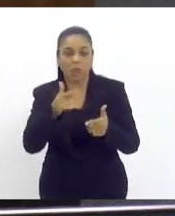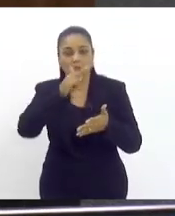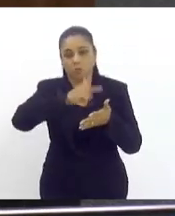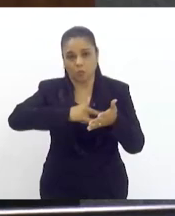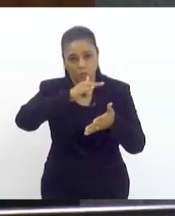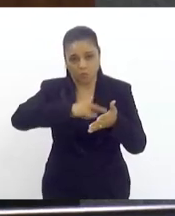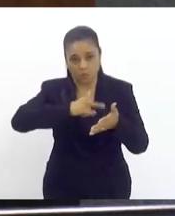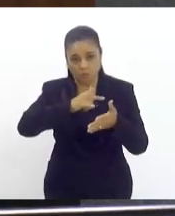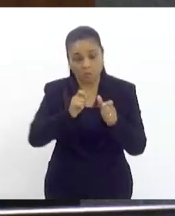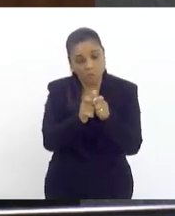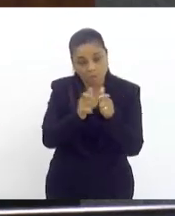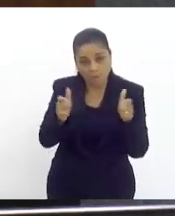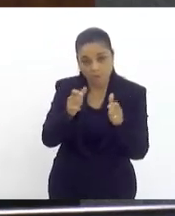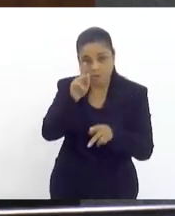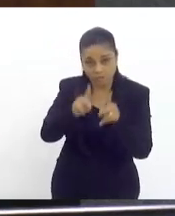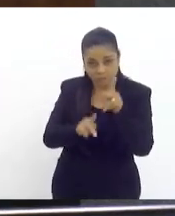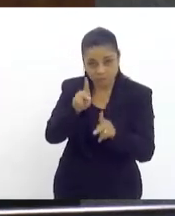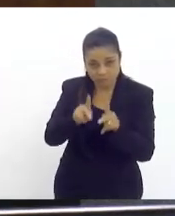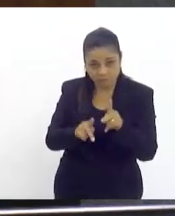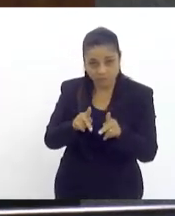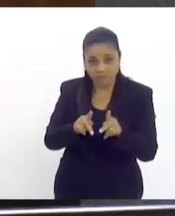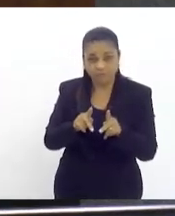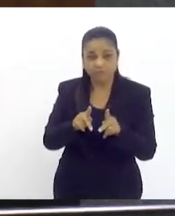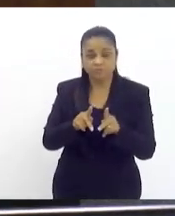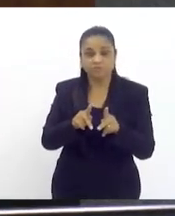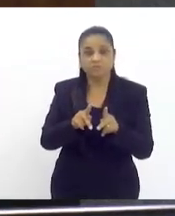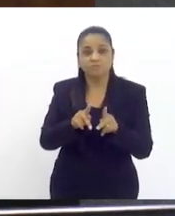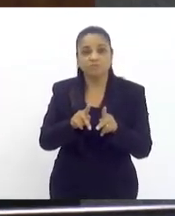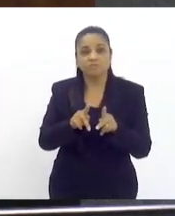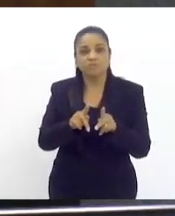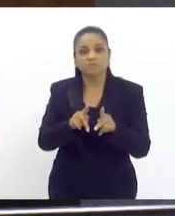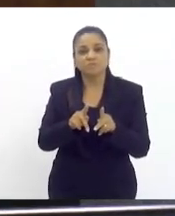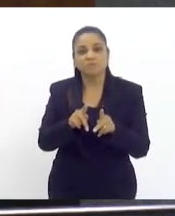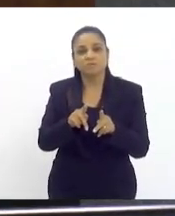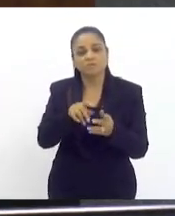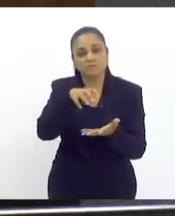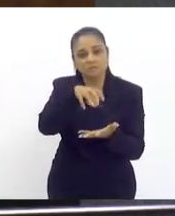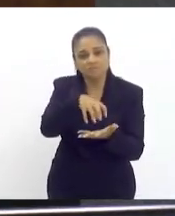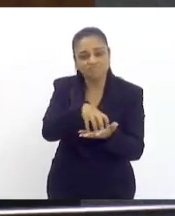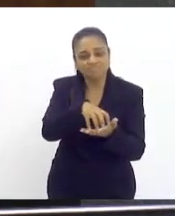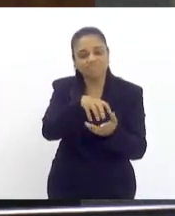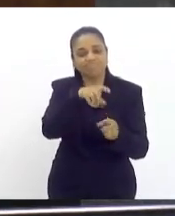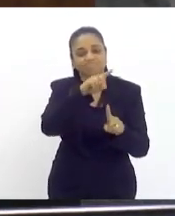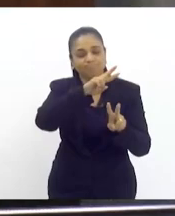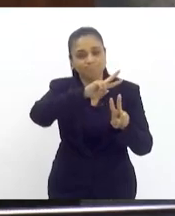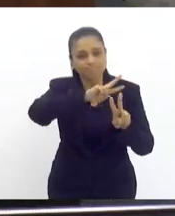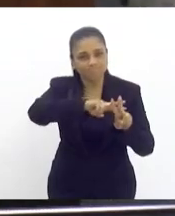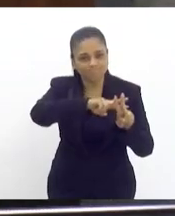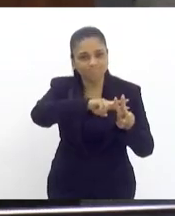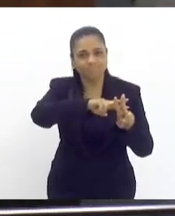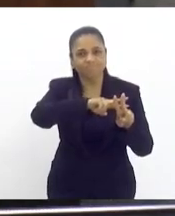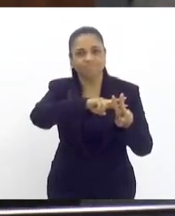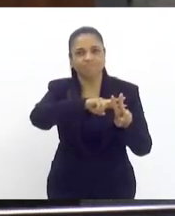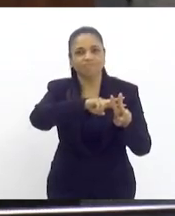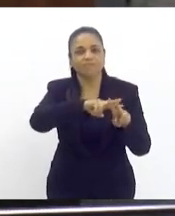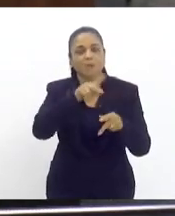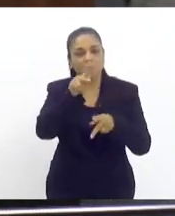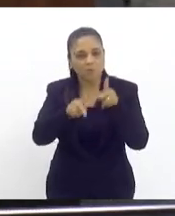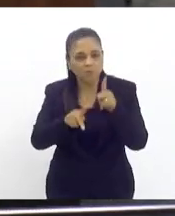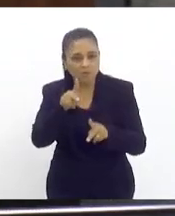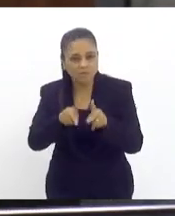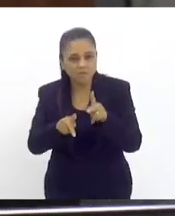a maioria desse público senhor presidente está justamente no sistema prisional status Justamente na população